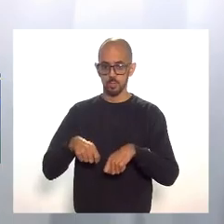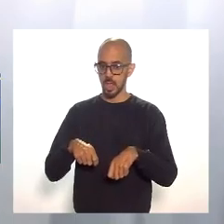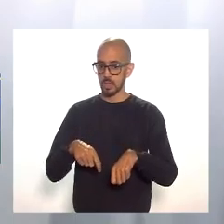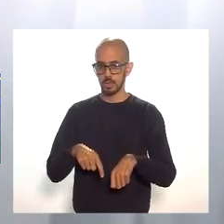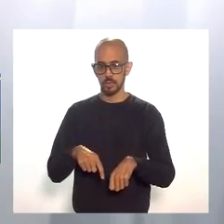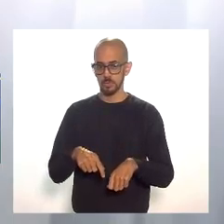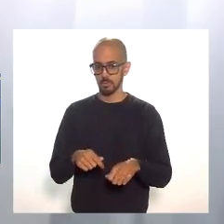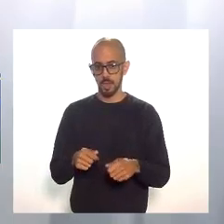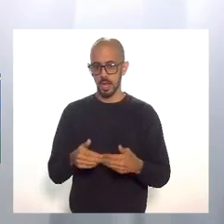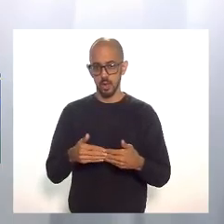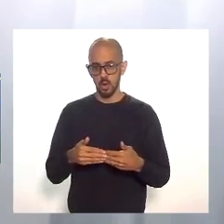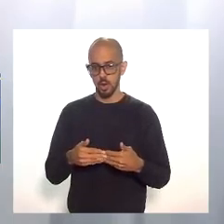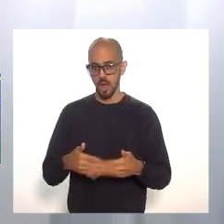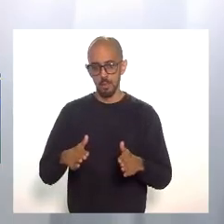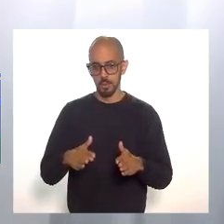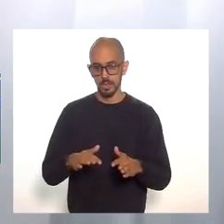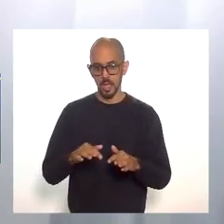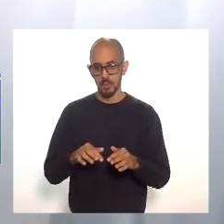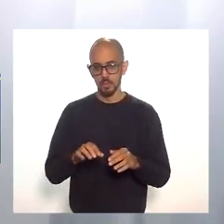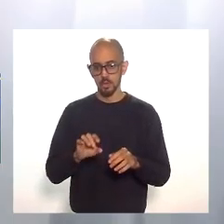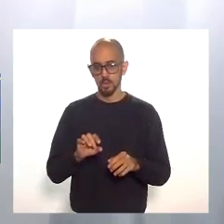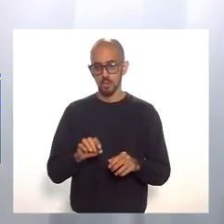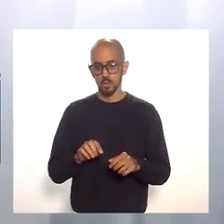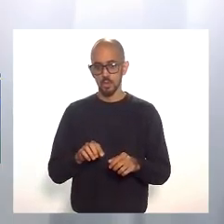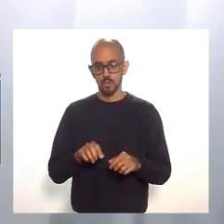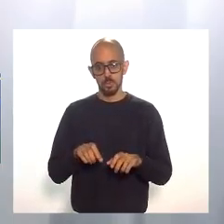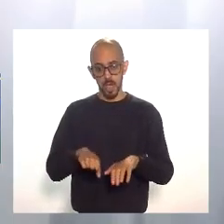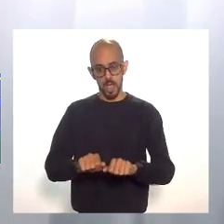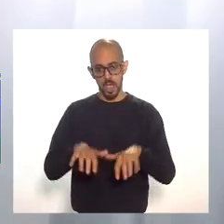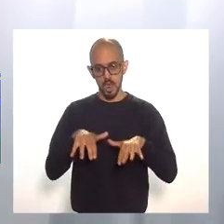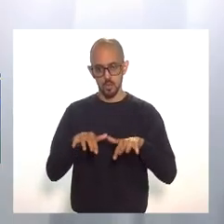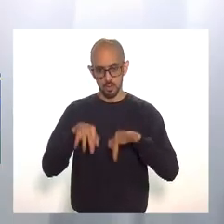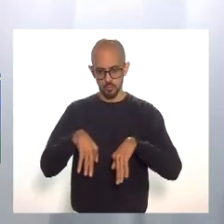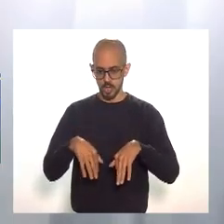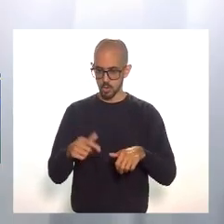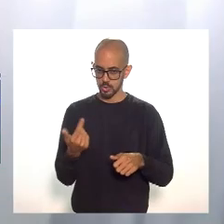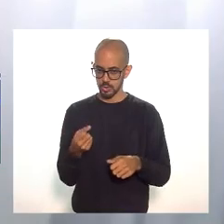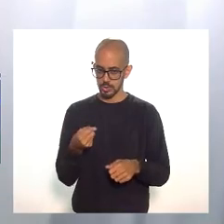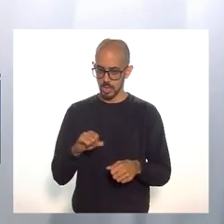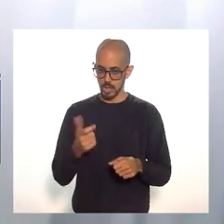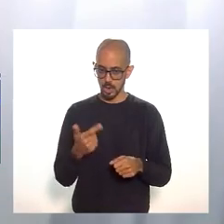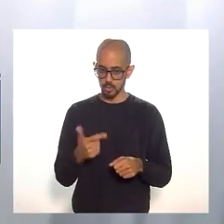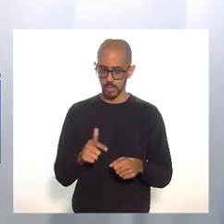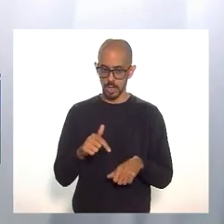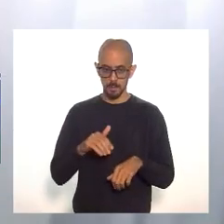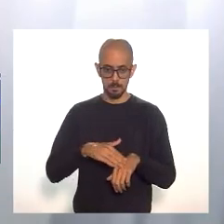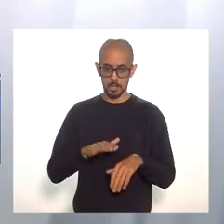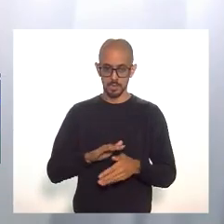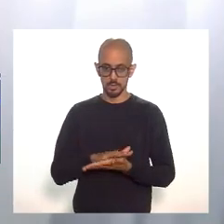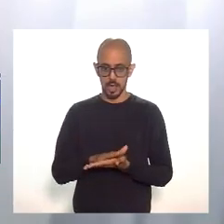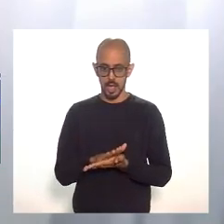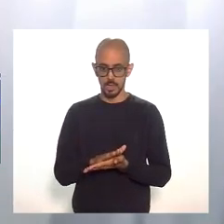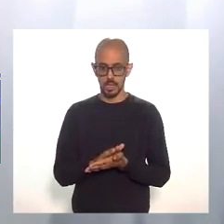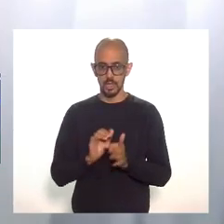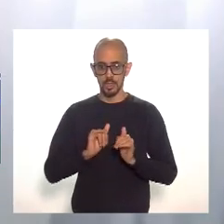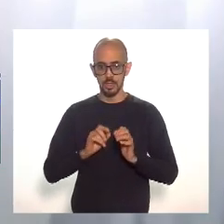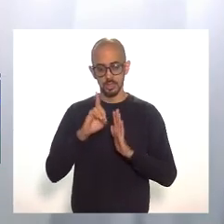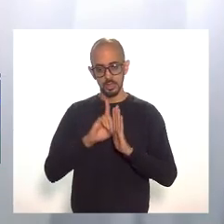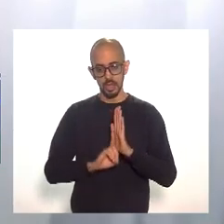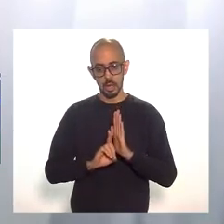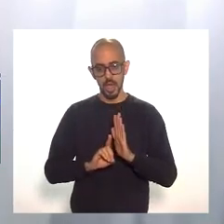para a abertura do expediente final. Não havendo mais nada a tratar, na ordem do dia, declaro